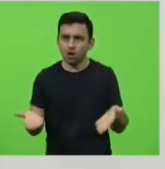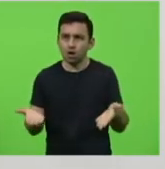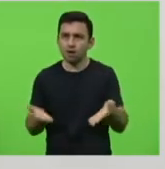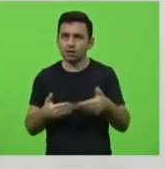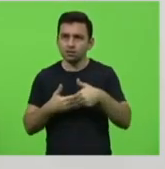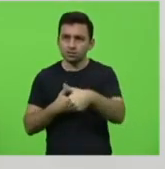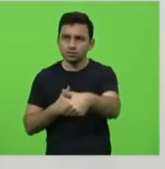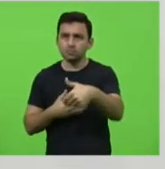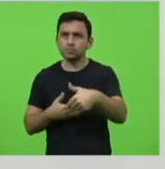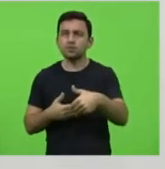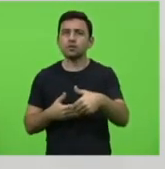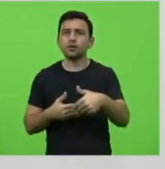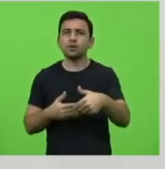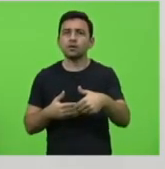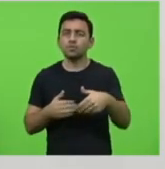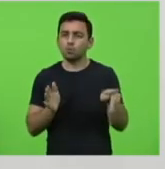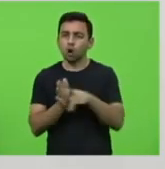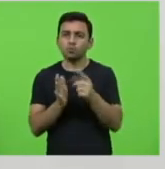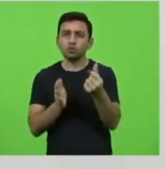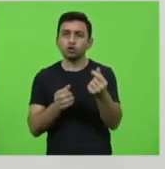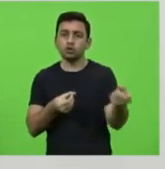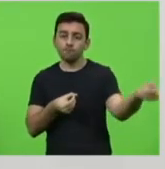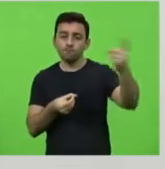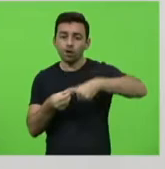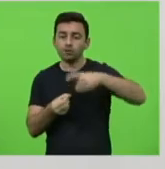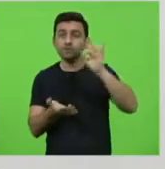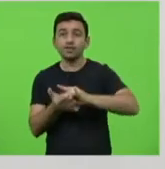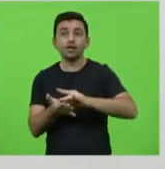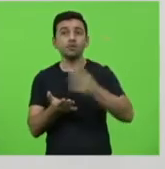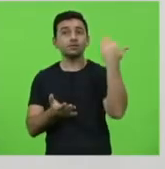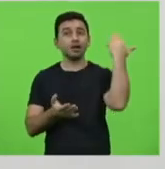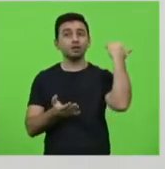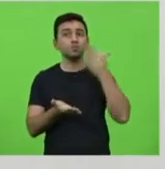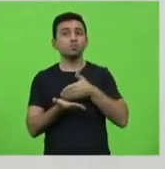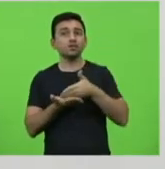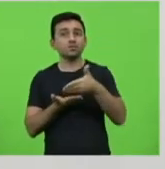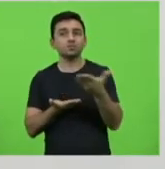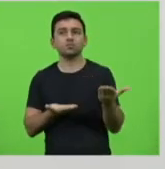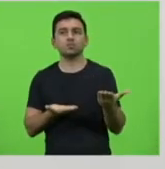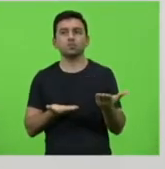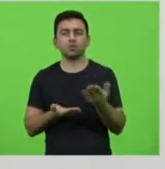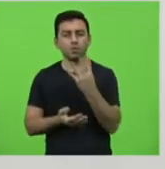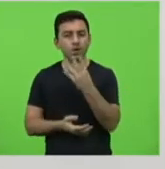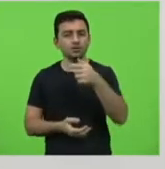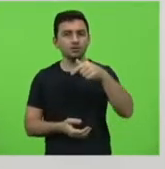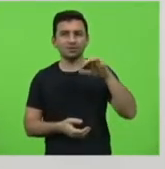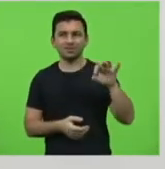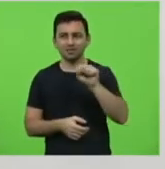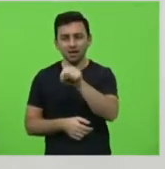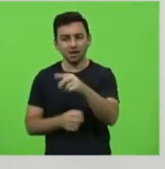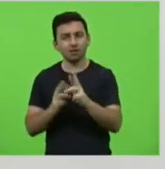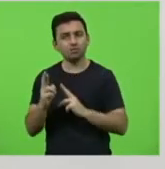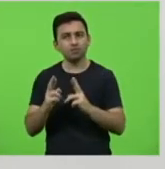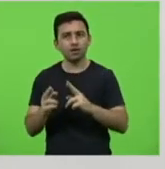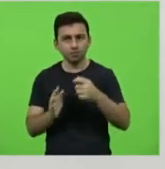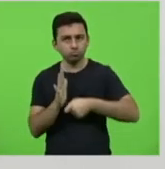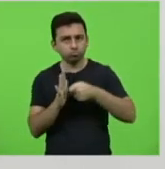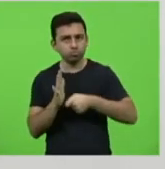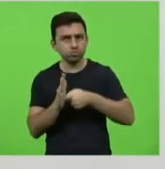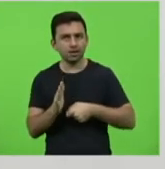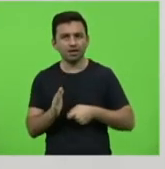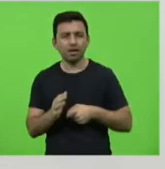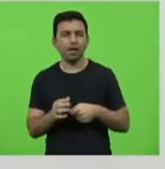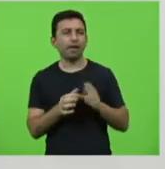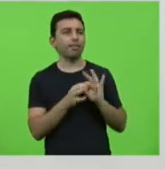federal catarinense, o orçamento originário destinado para 470? Vamos batalhar por isso daí? Ao invés de ficar